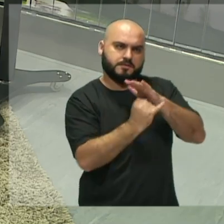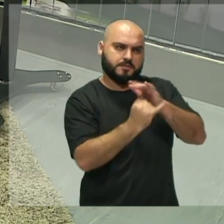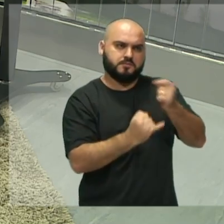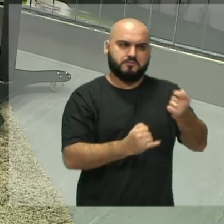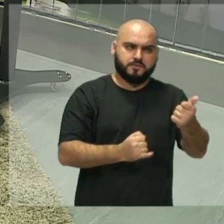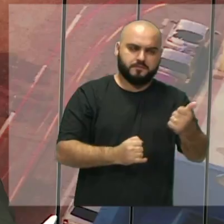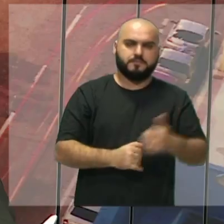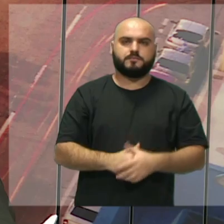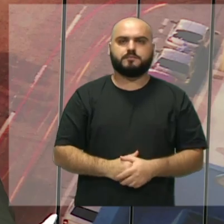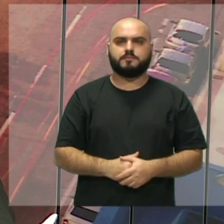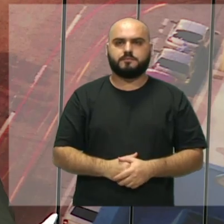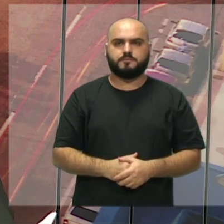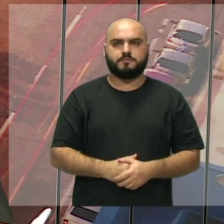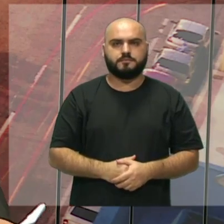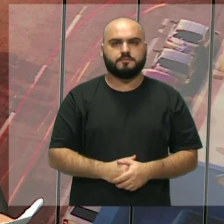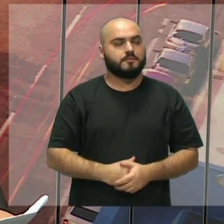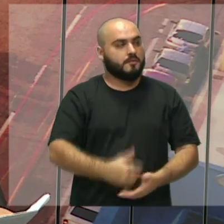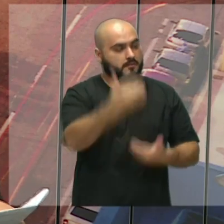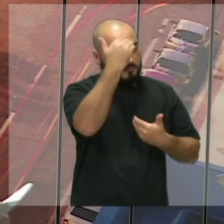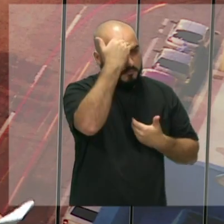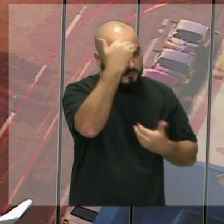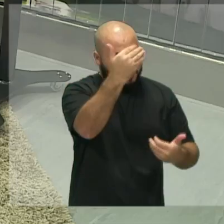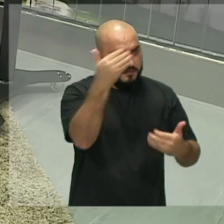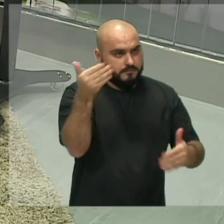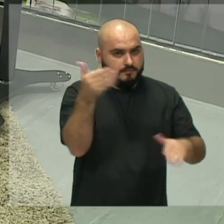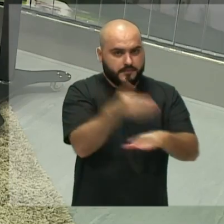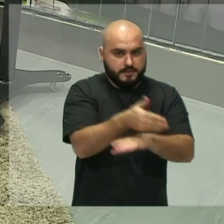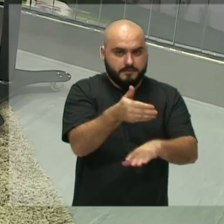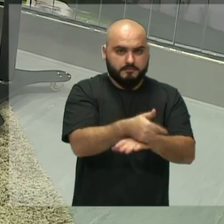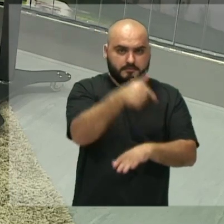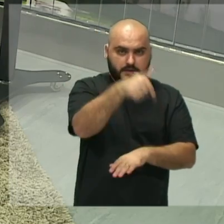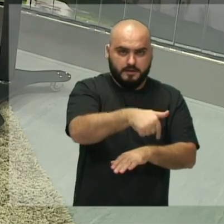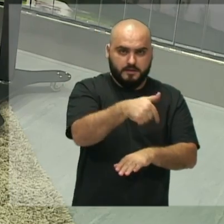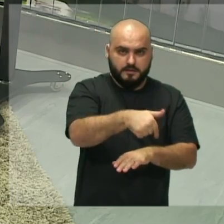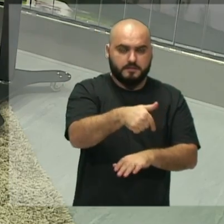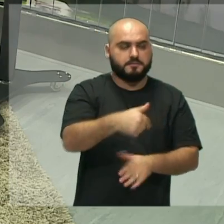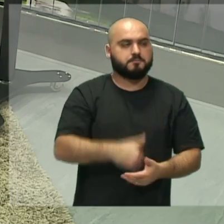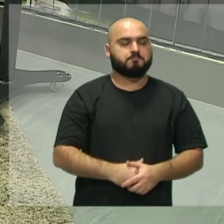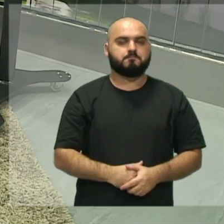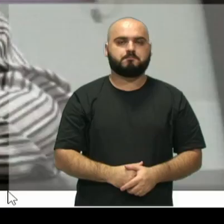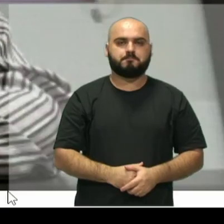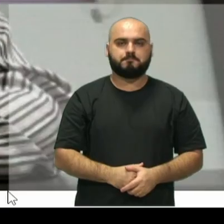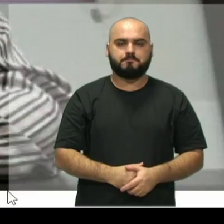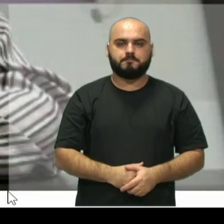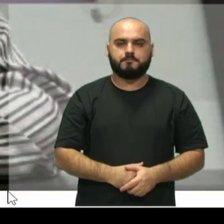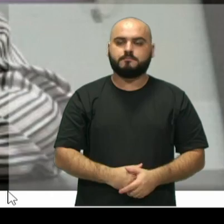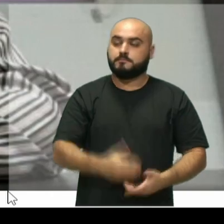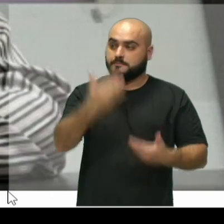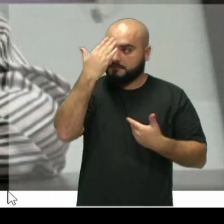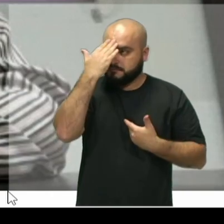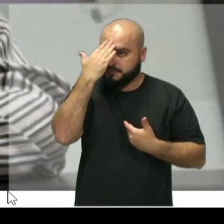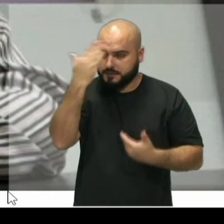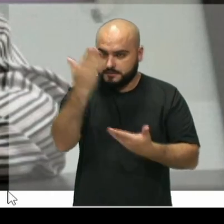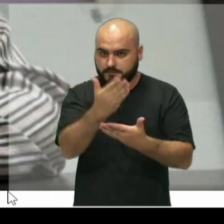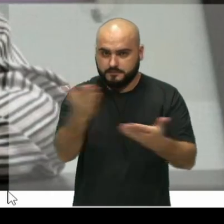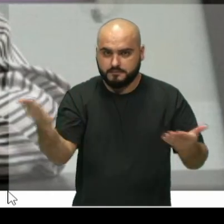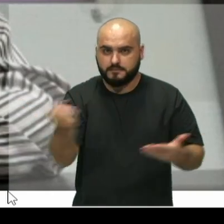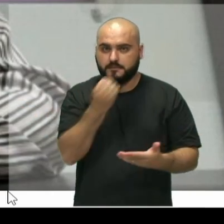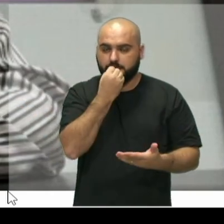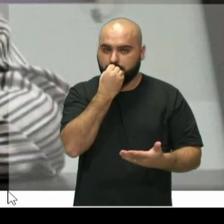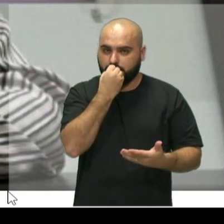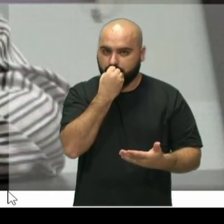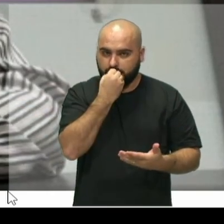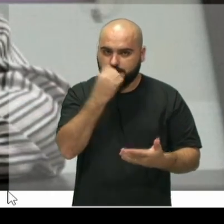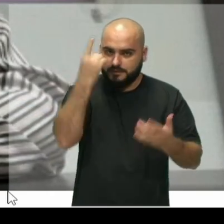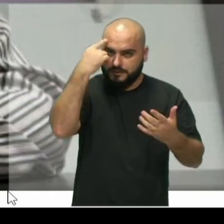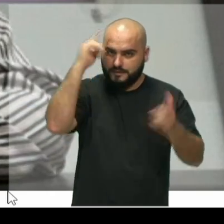investimentos. Muito obrigado pela participação aqui no programa, vereador. Obrigado, Maurício. Desejo a todos que fiquem